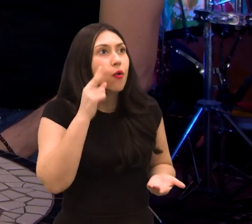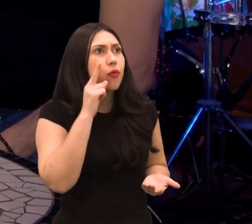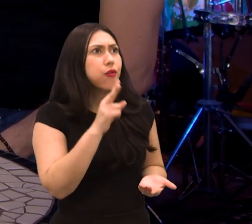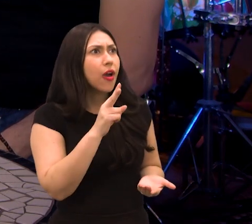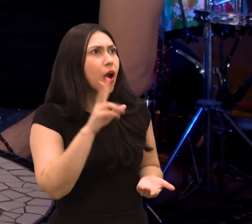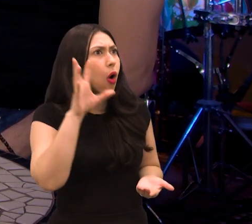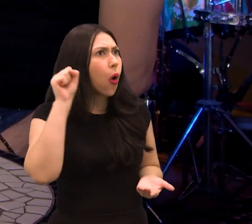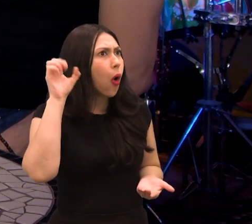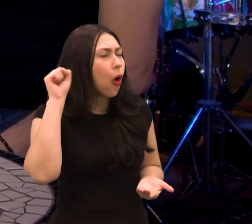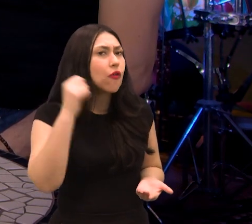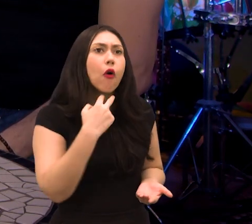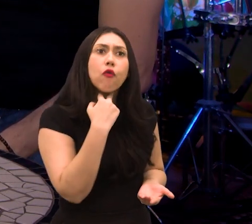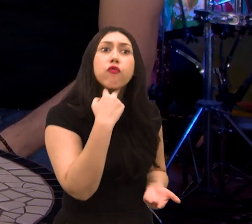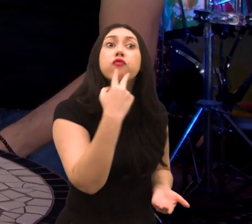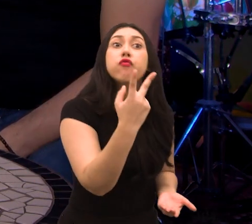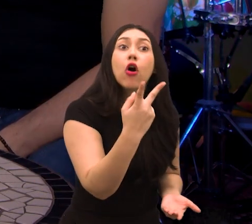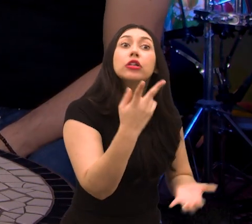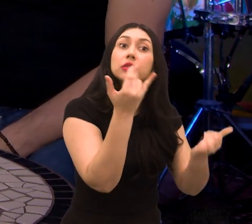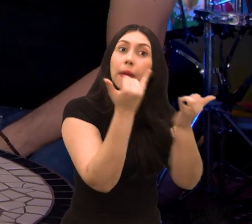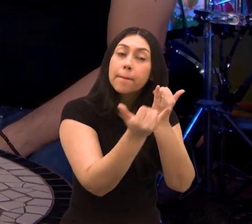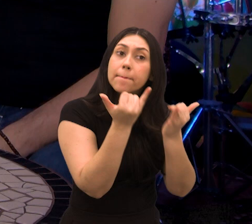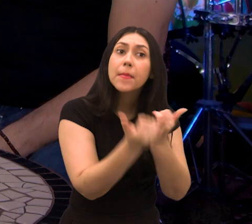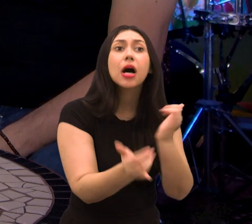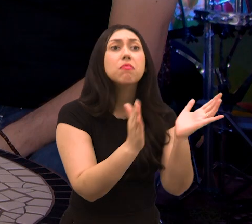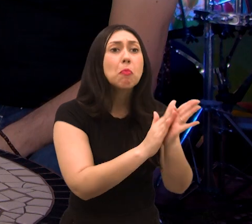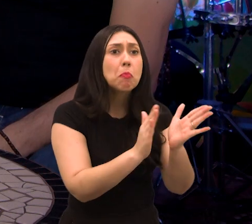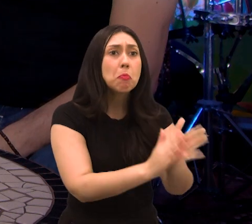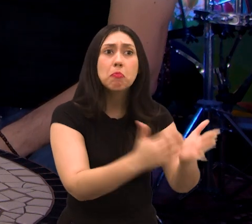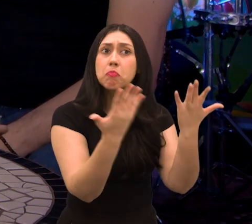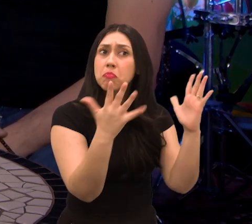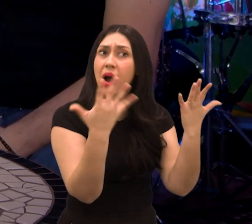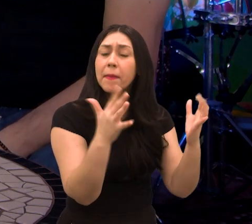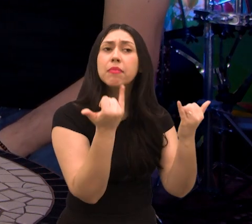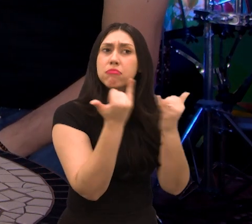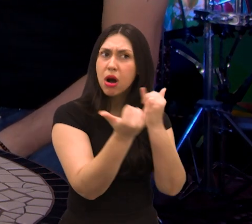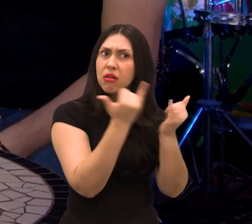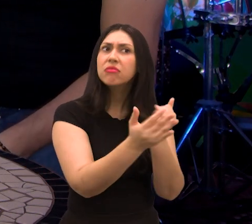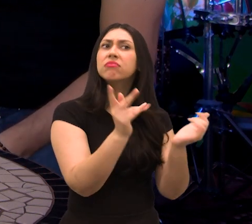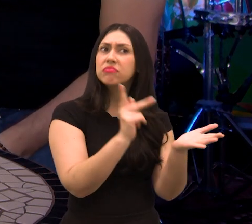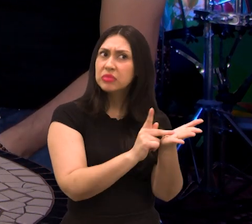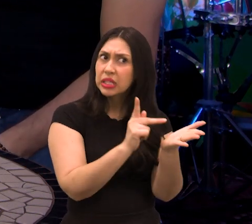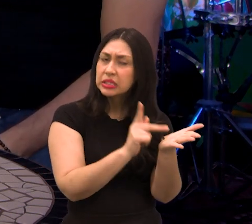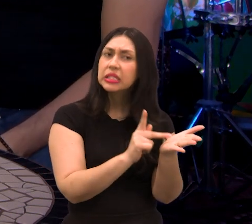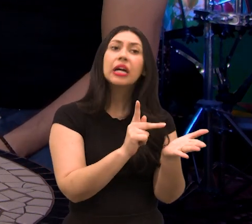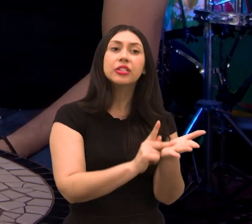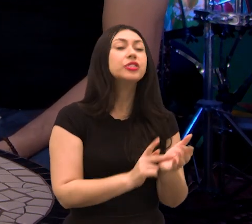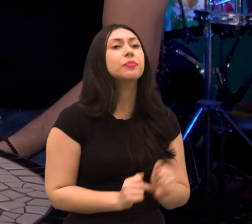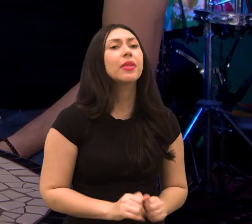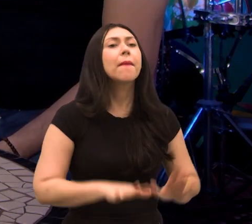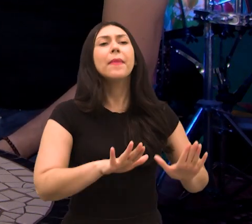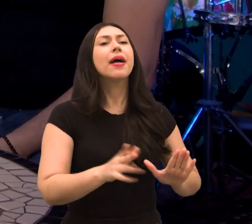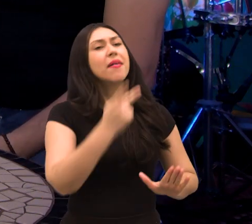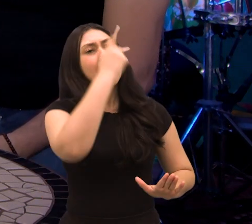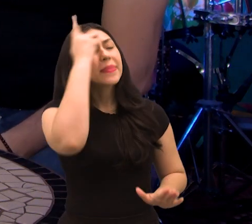é muito parecido, assim. Eu sou apaixonada pelo Cazuza. Lembra, né? Parabéns, é muito, muito, muito parecido mesmo a sua voz, viu, Peleco? Quem te falou, assim, a primeira